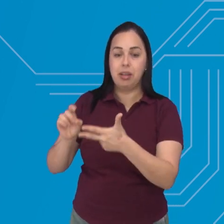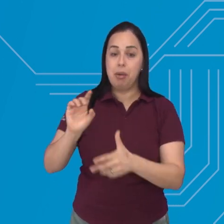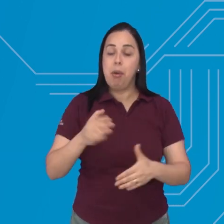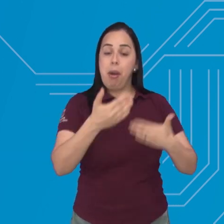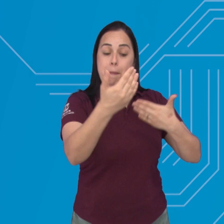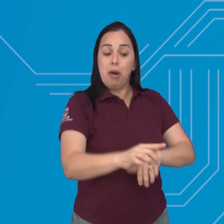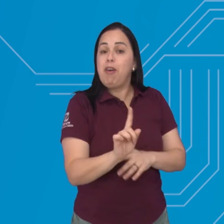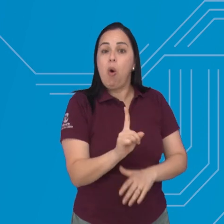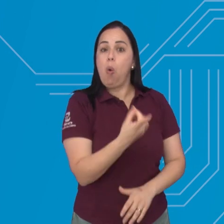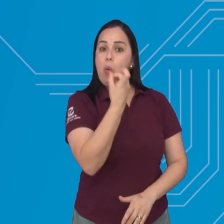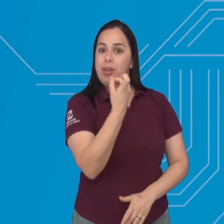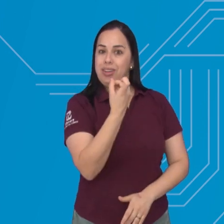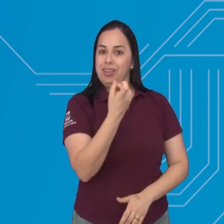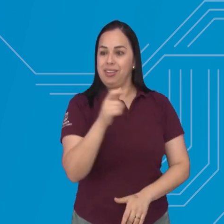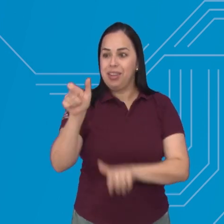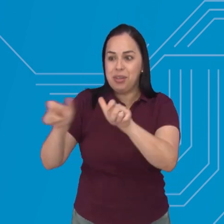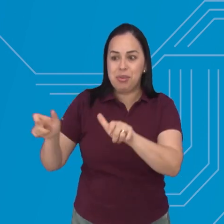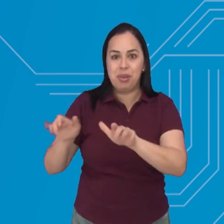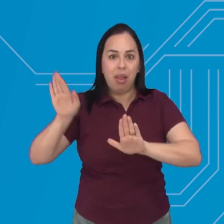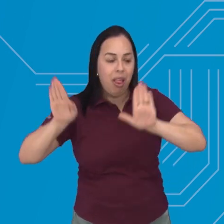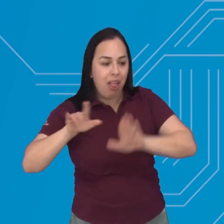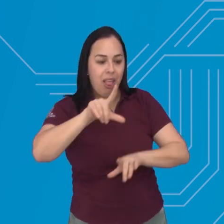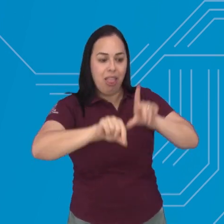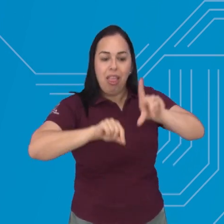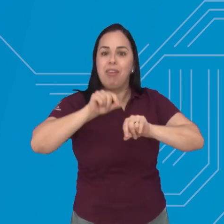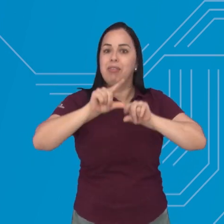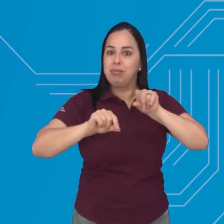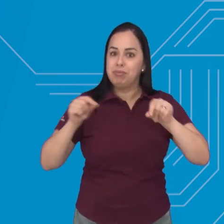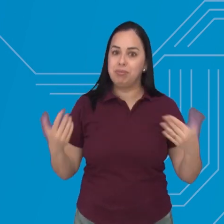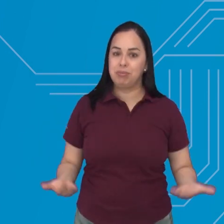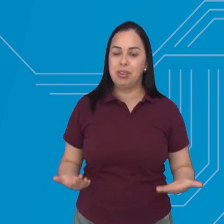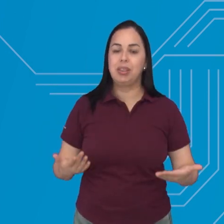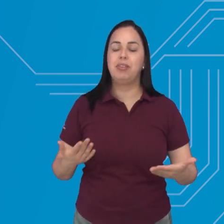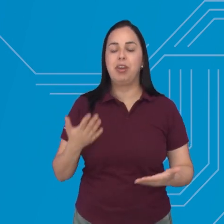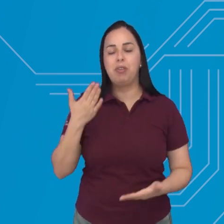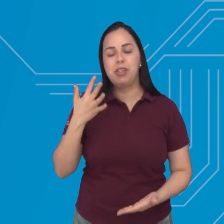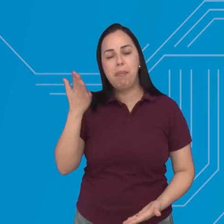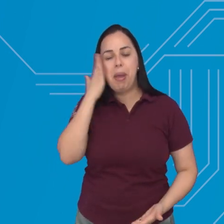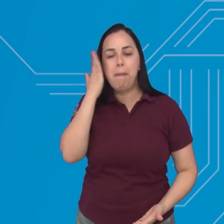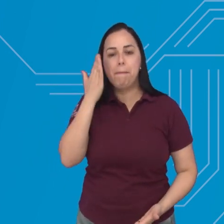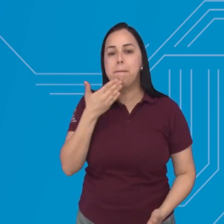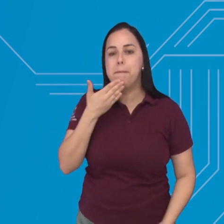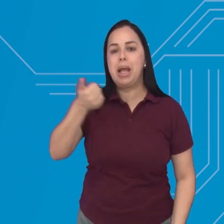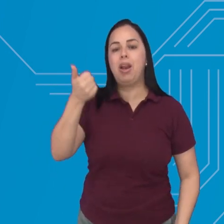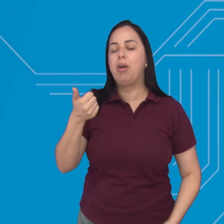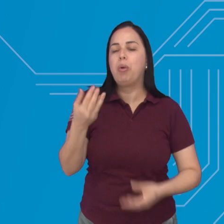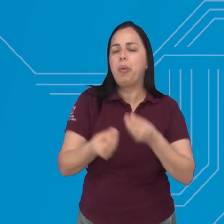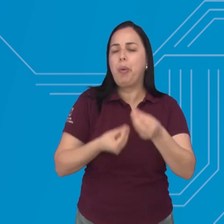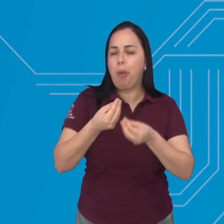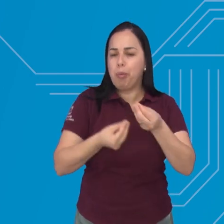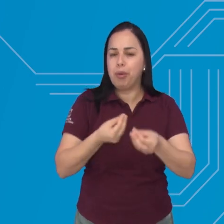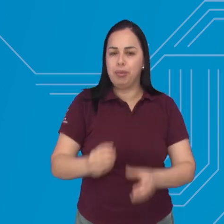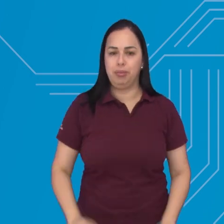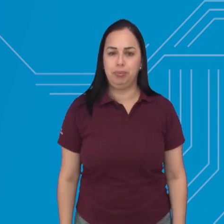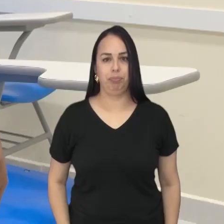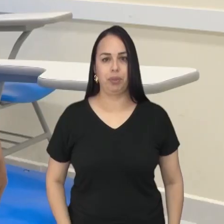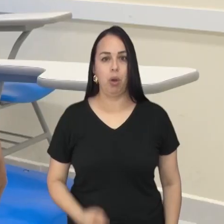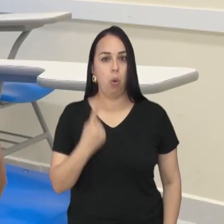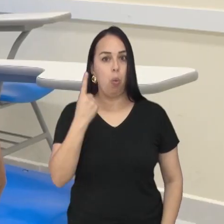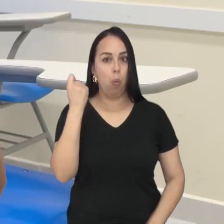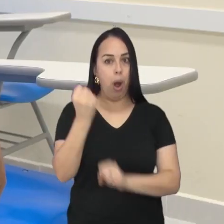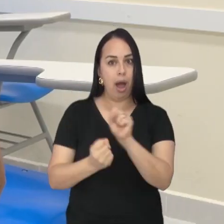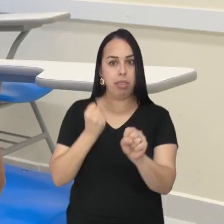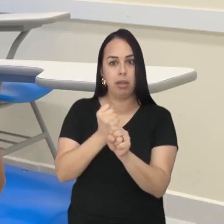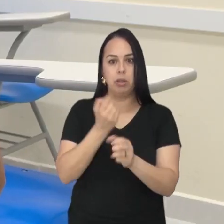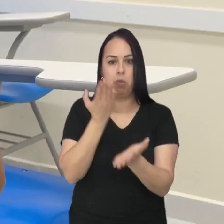de uma prova única, que vai selecionar os candidatos para cada vaga. E a gente foi conhecer melhor como a iniciativa vai funcionar. Há